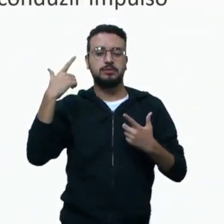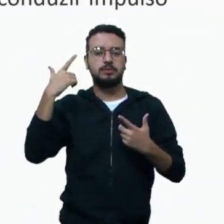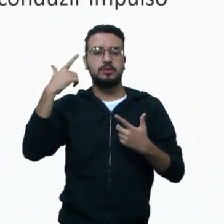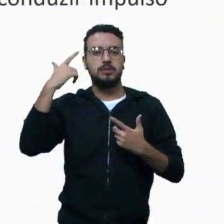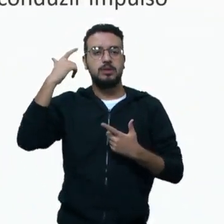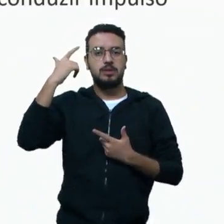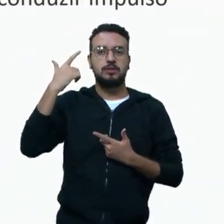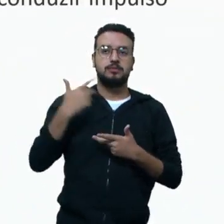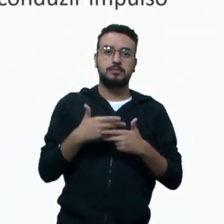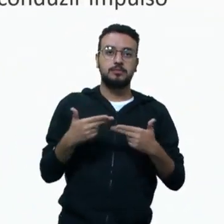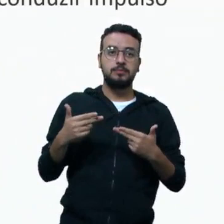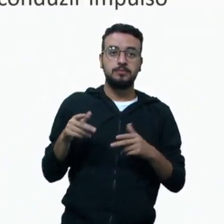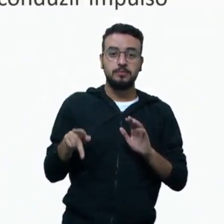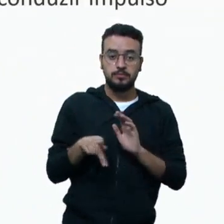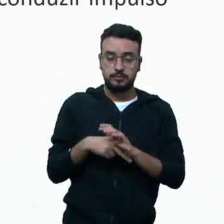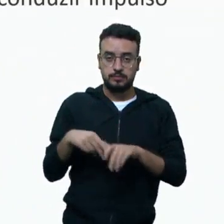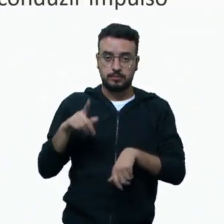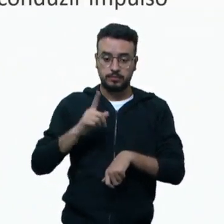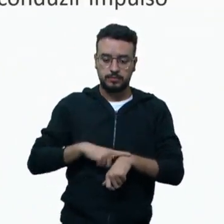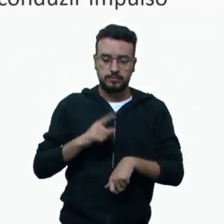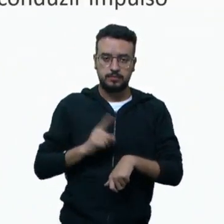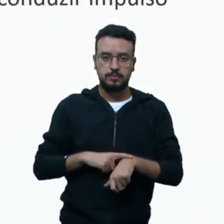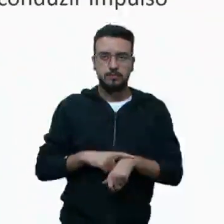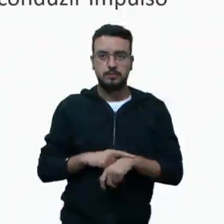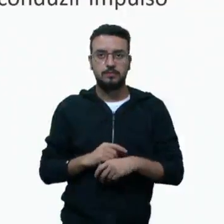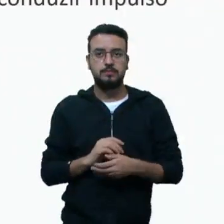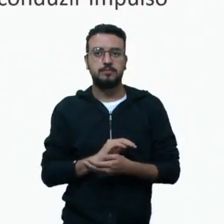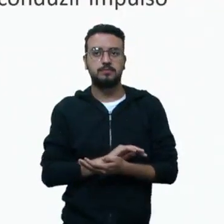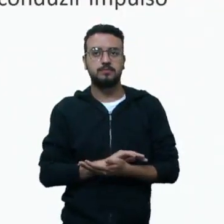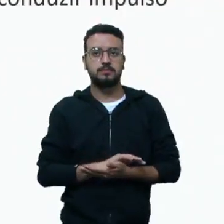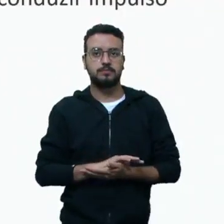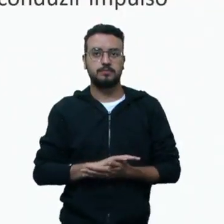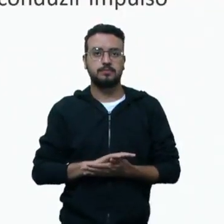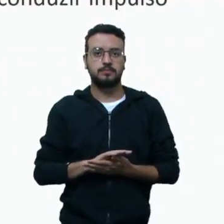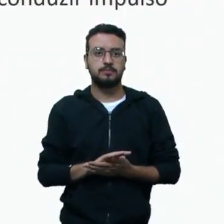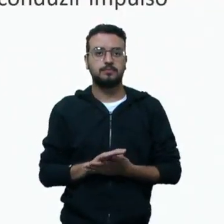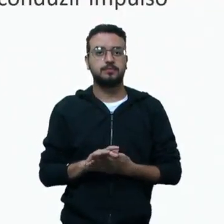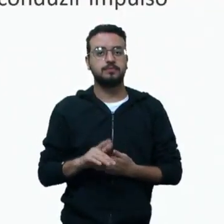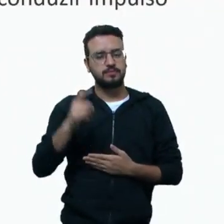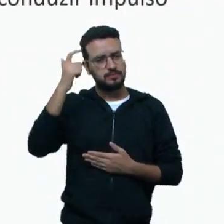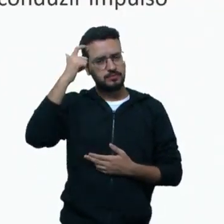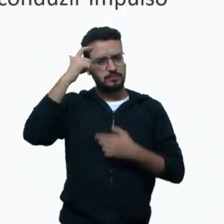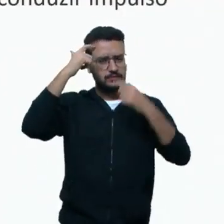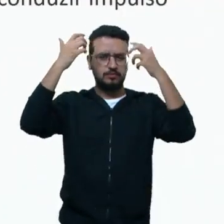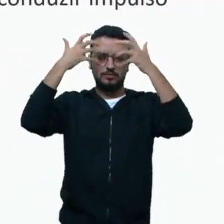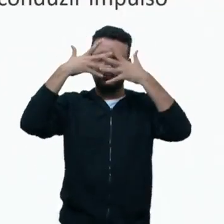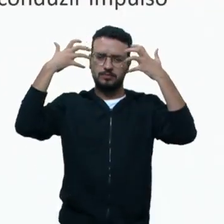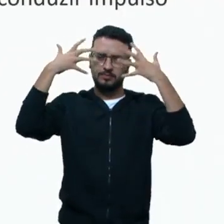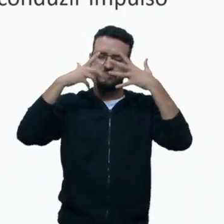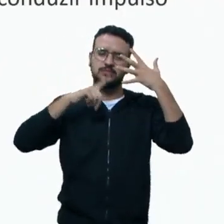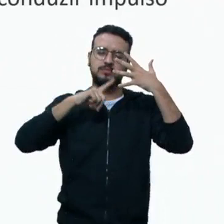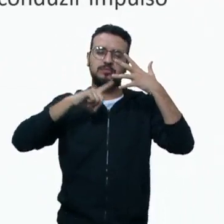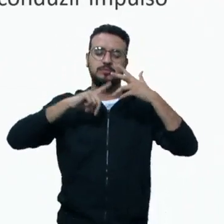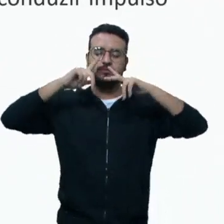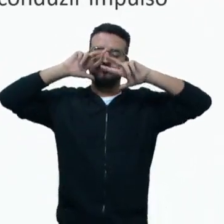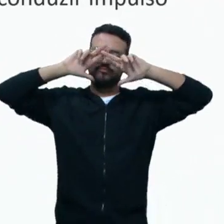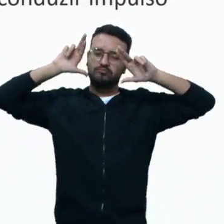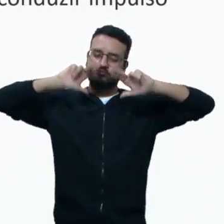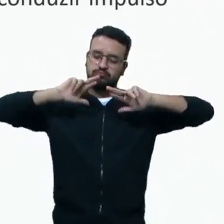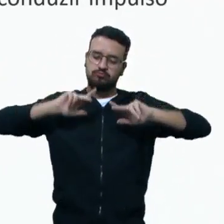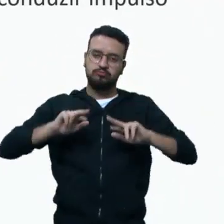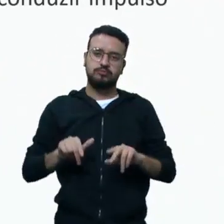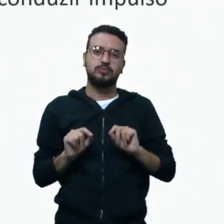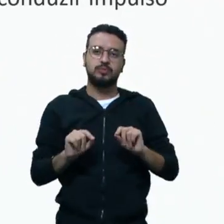às condições de momento. Bom, ele é formado por elementos diferenciados em